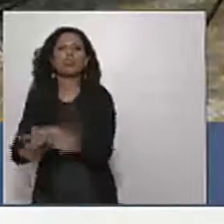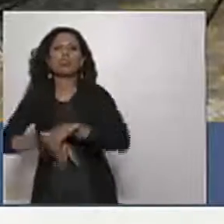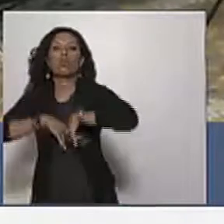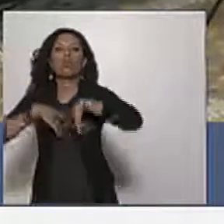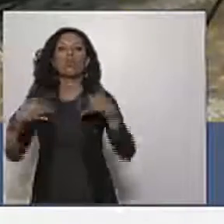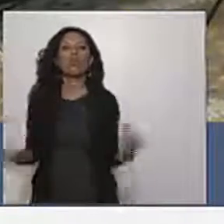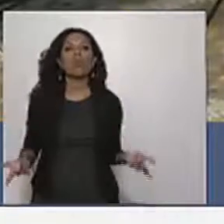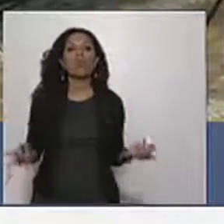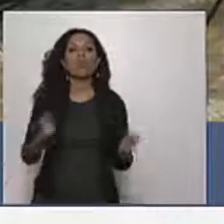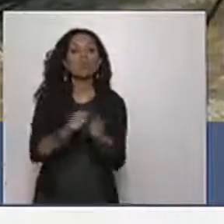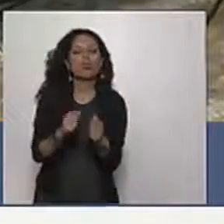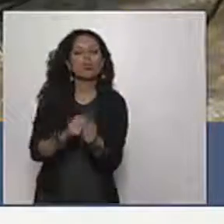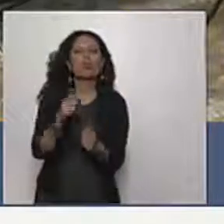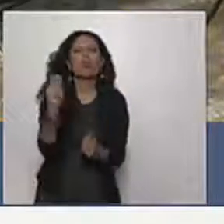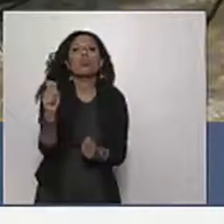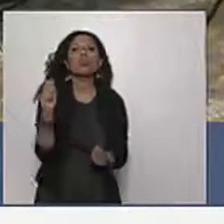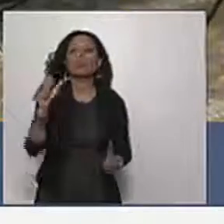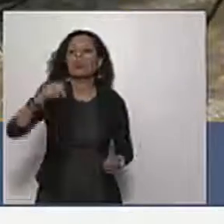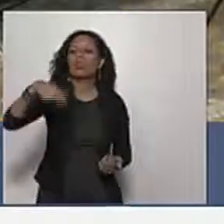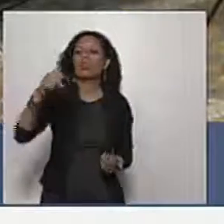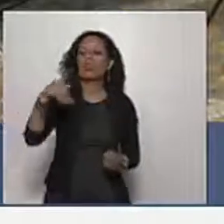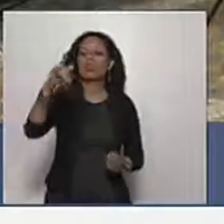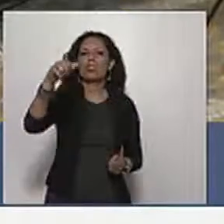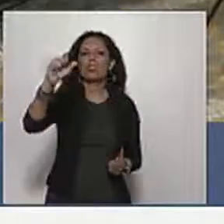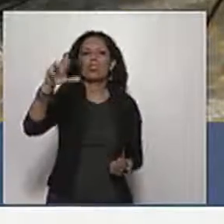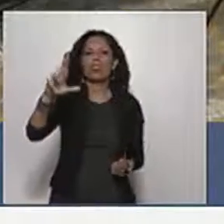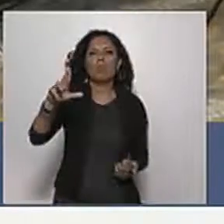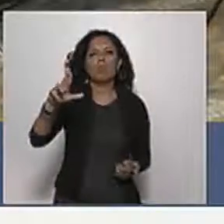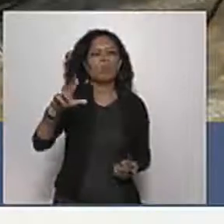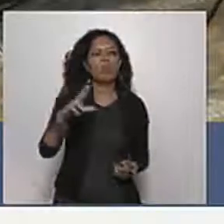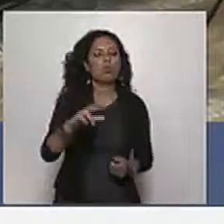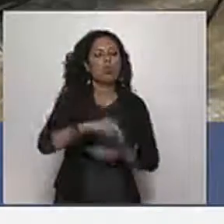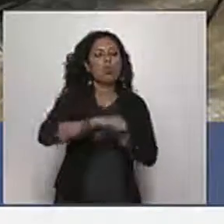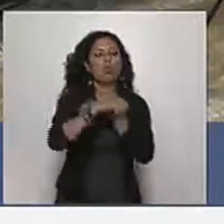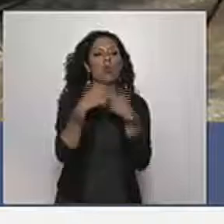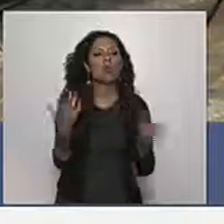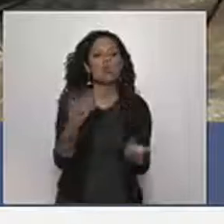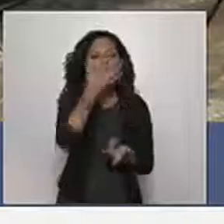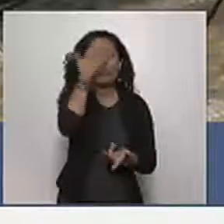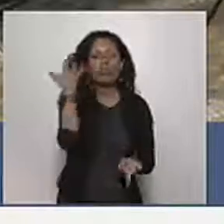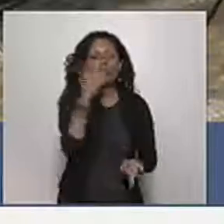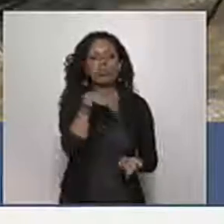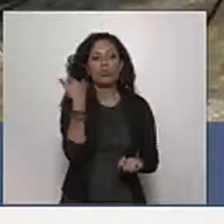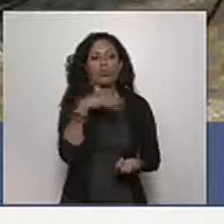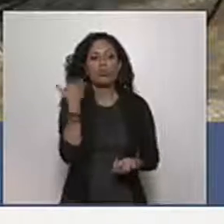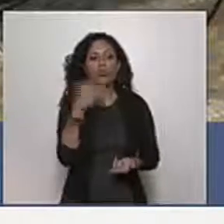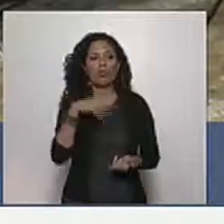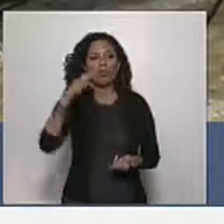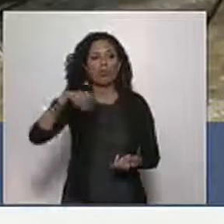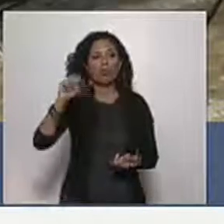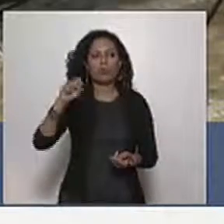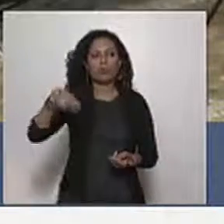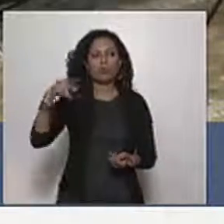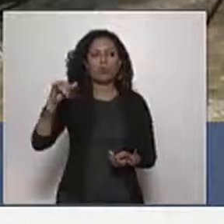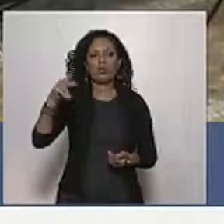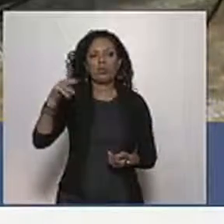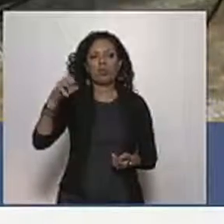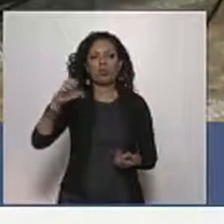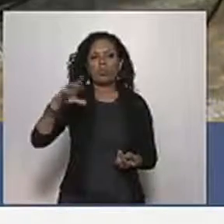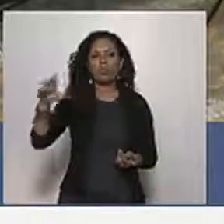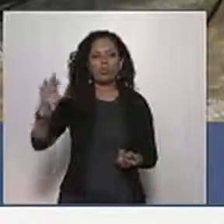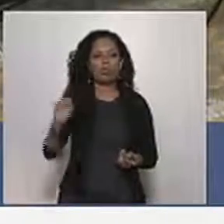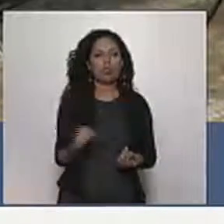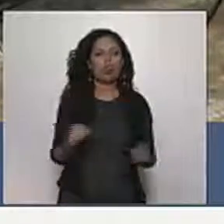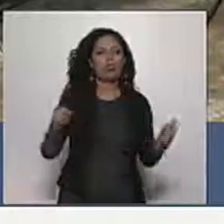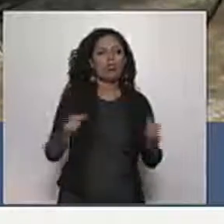ações foram utilizadas os snipers, quantas pessoas foram mortas por esses snipers e quais são